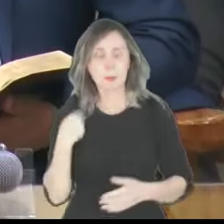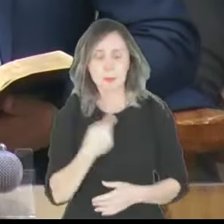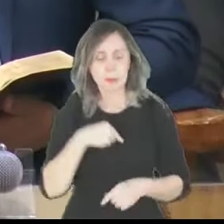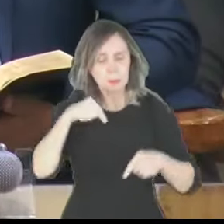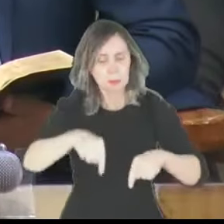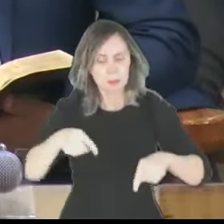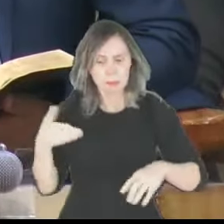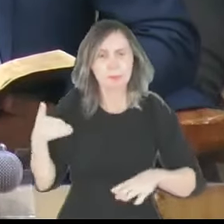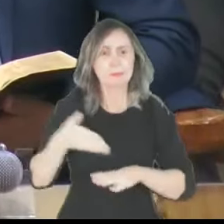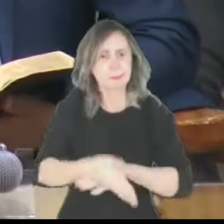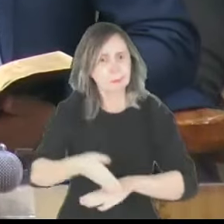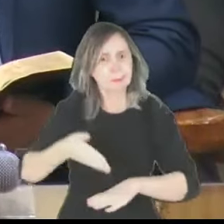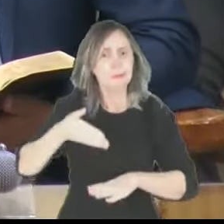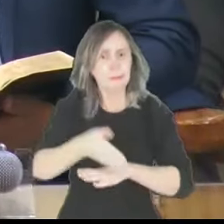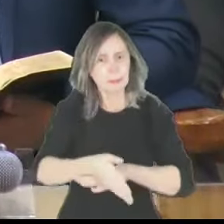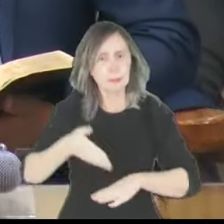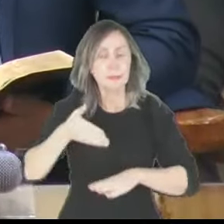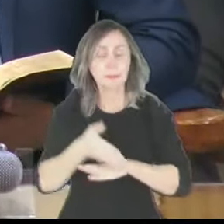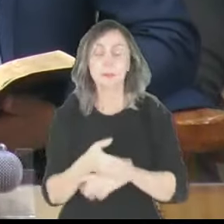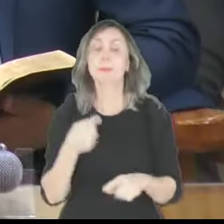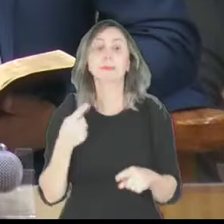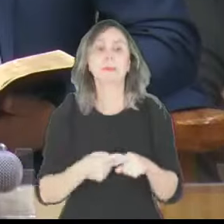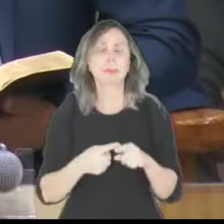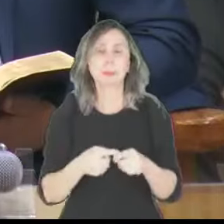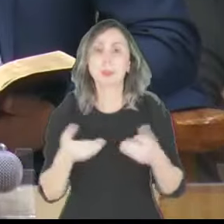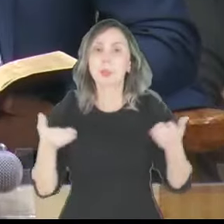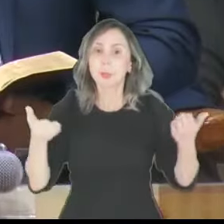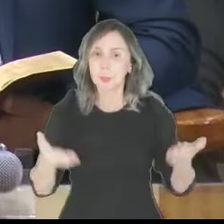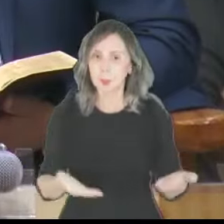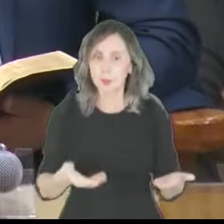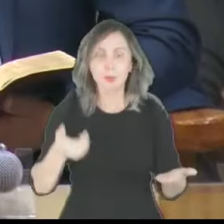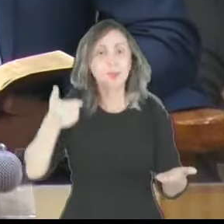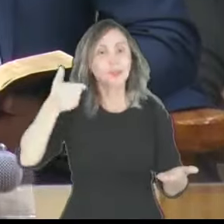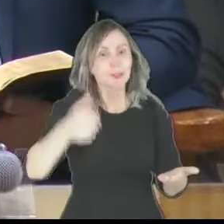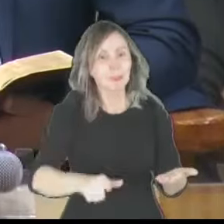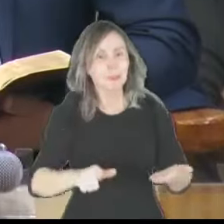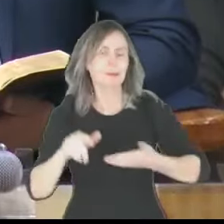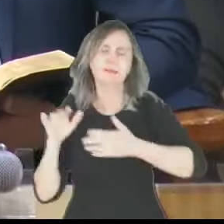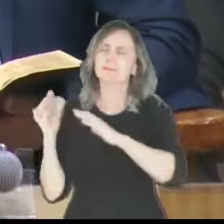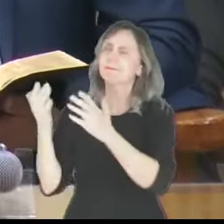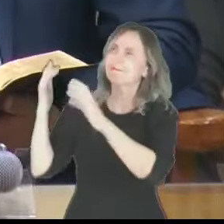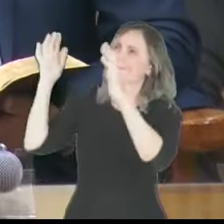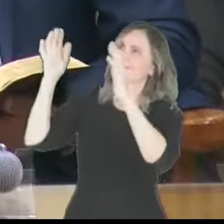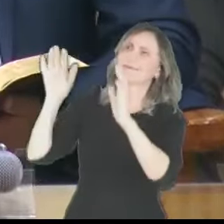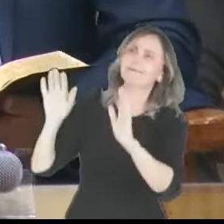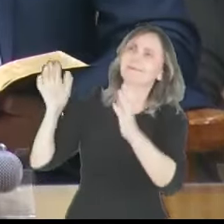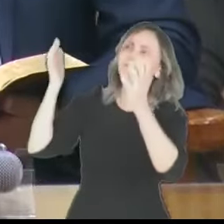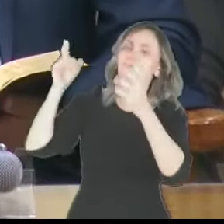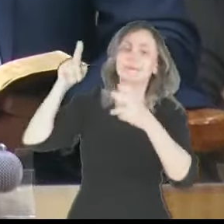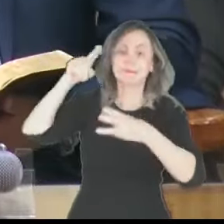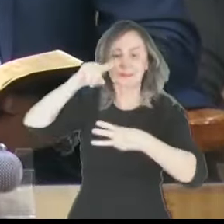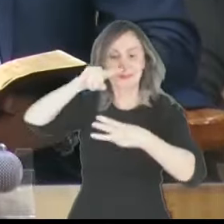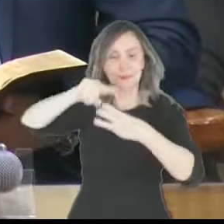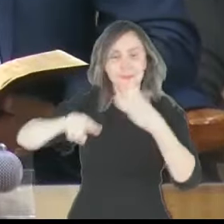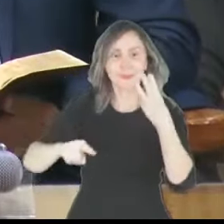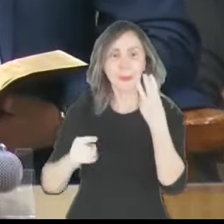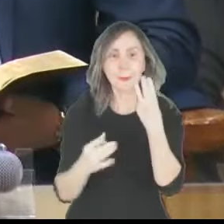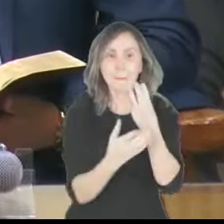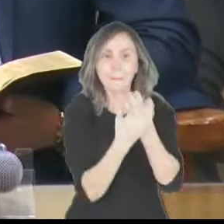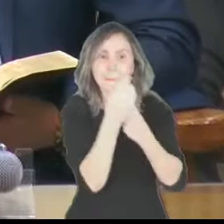Porque hoje, mais uma vez, estamos celebrando a Deus, que é Pai, Filho e Espírito Santo.